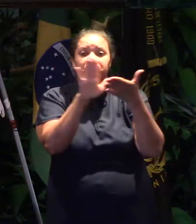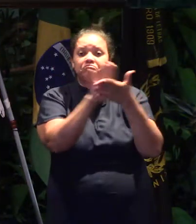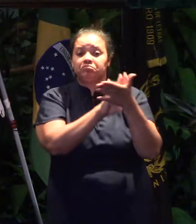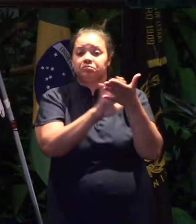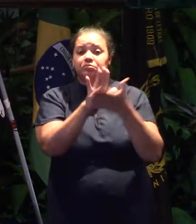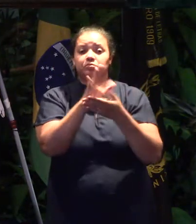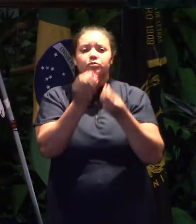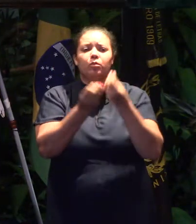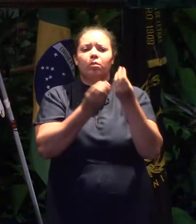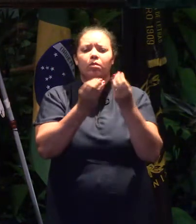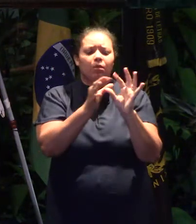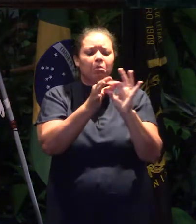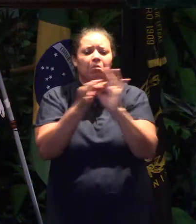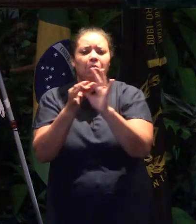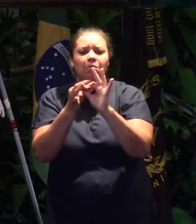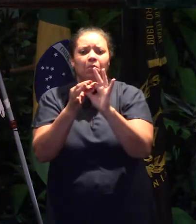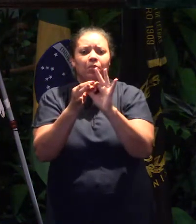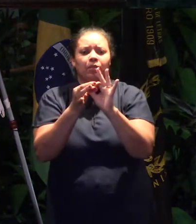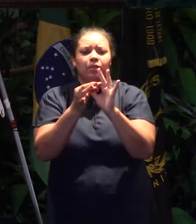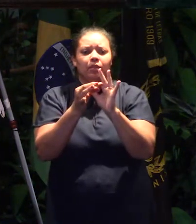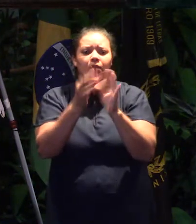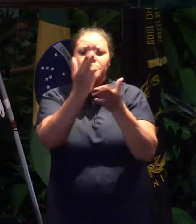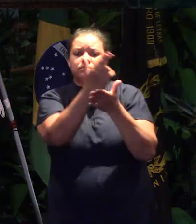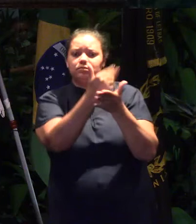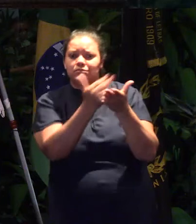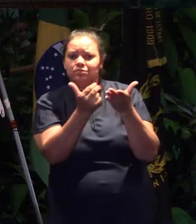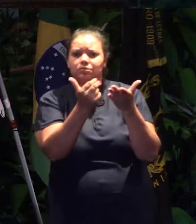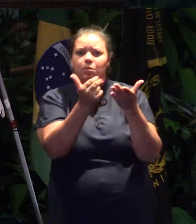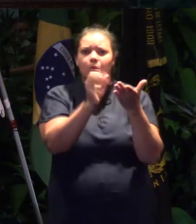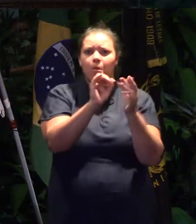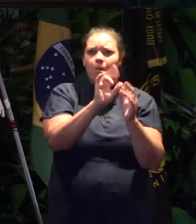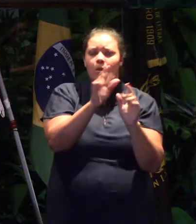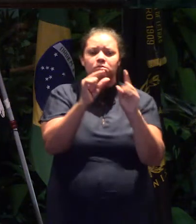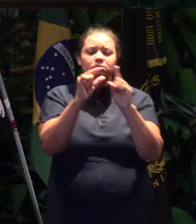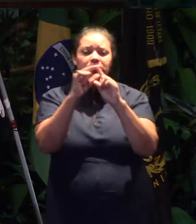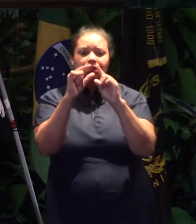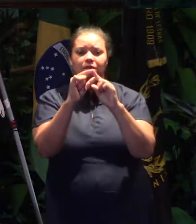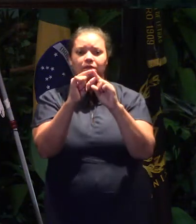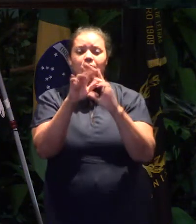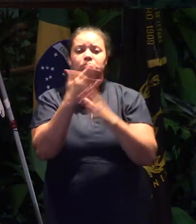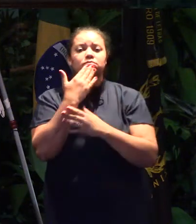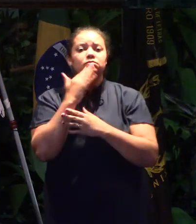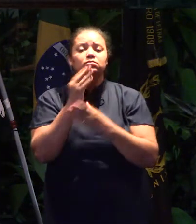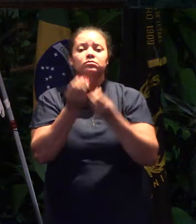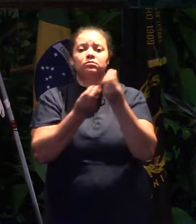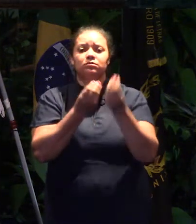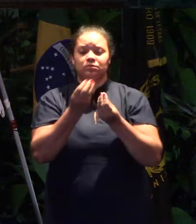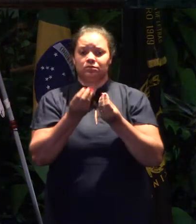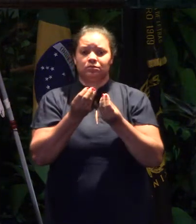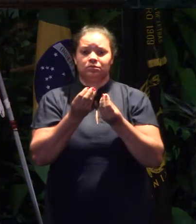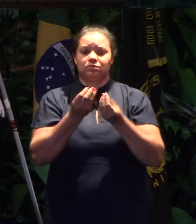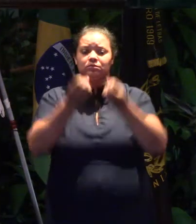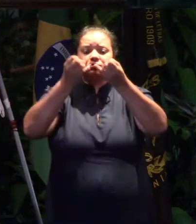pode haver algum nexo entre imagens e palavras? Ou, dizendo de outra maneira, qual será o efeito estético de uma